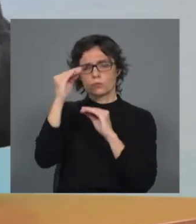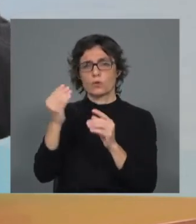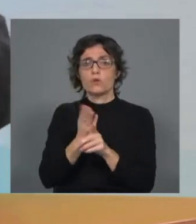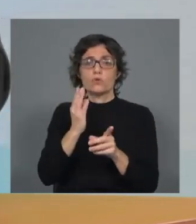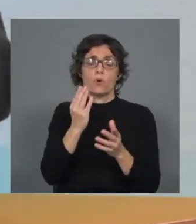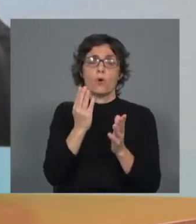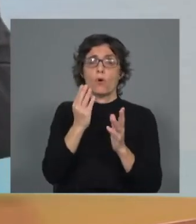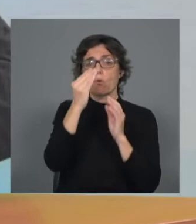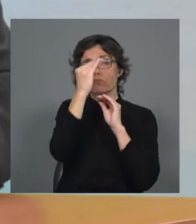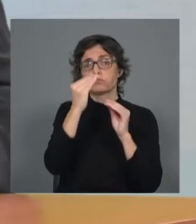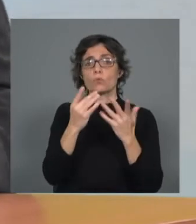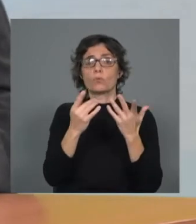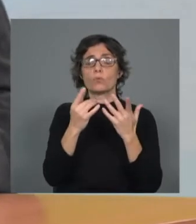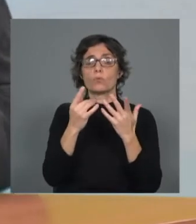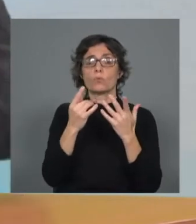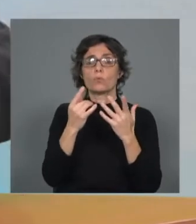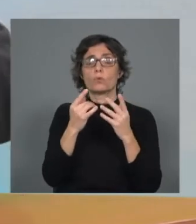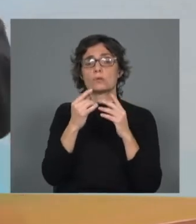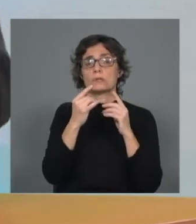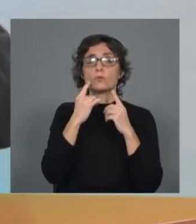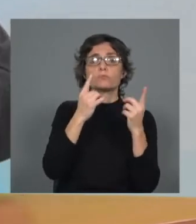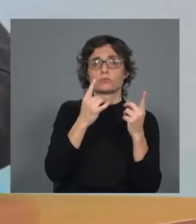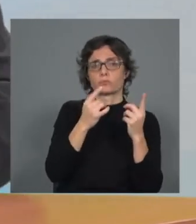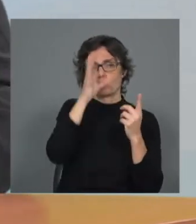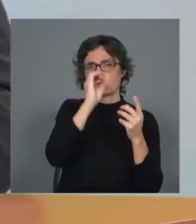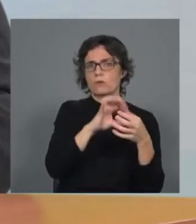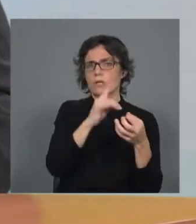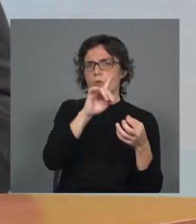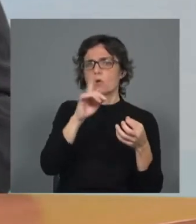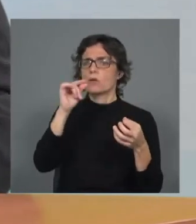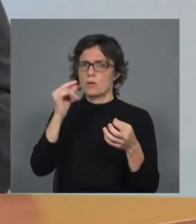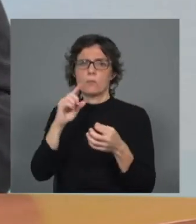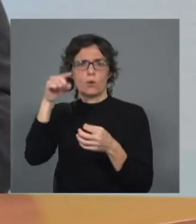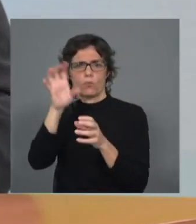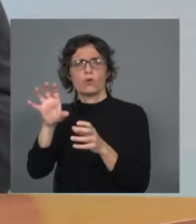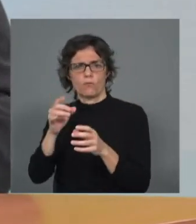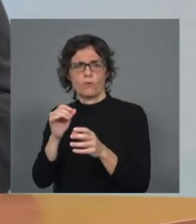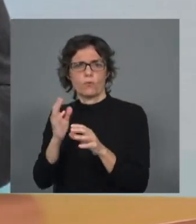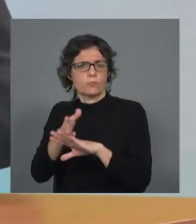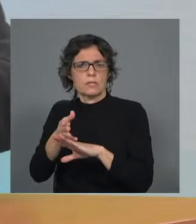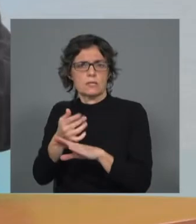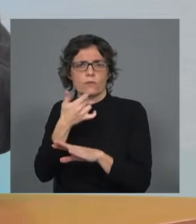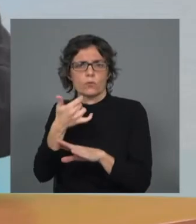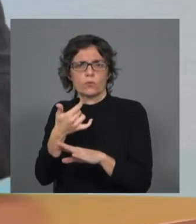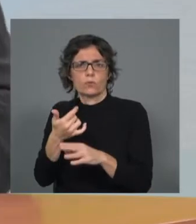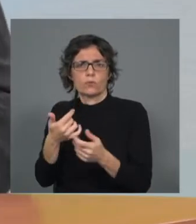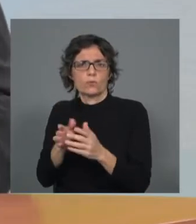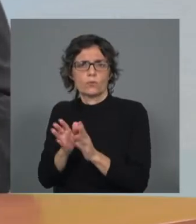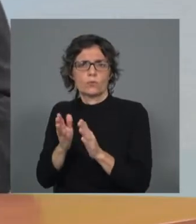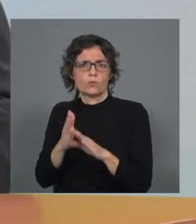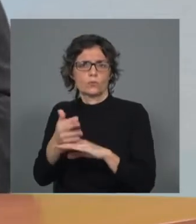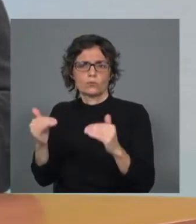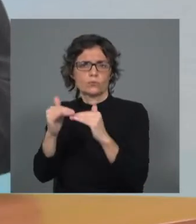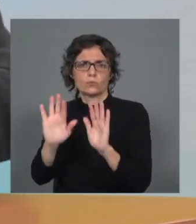que é importante, mas também outras formas de ensino que devem também elas ser acessíveis. Portanto, este é o aspecto